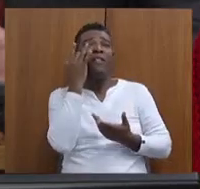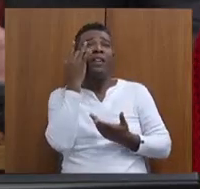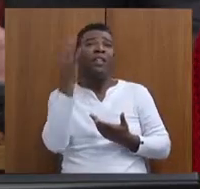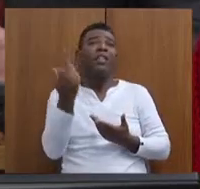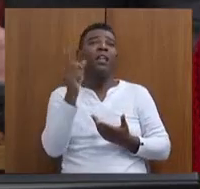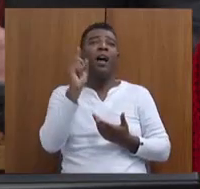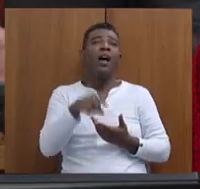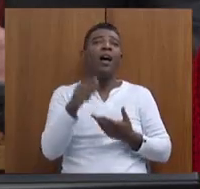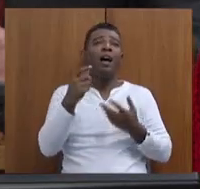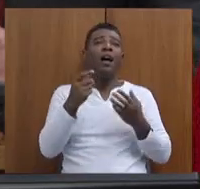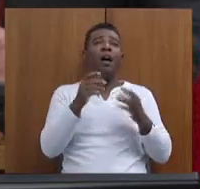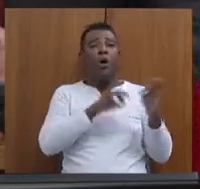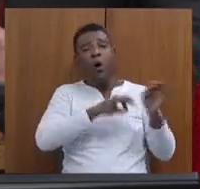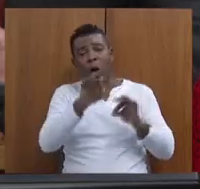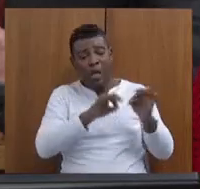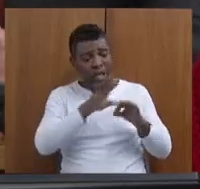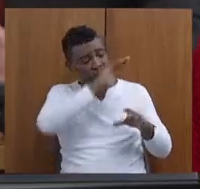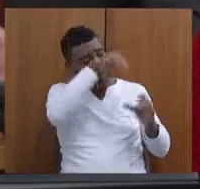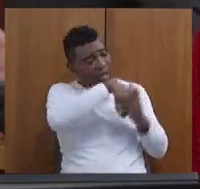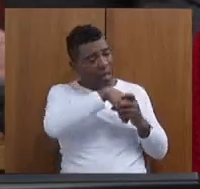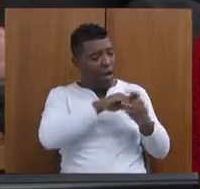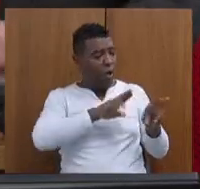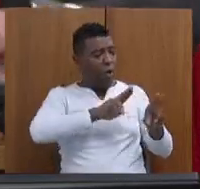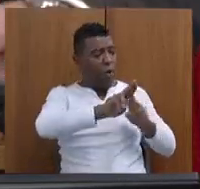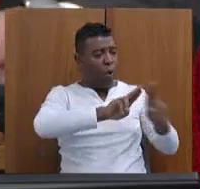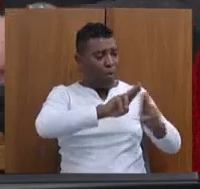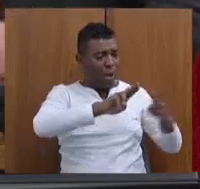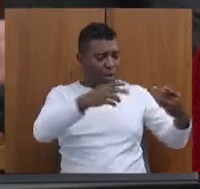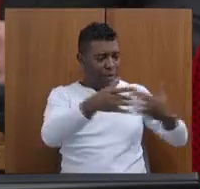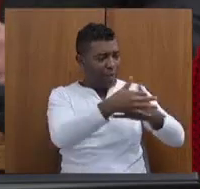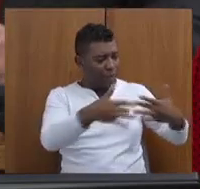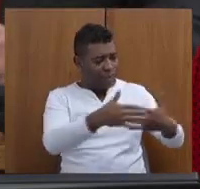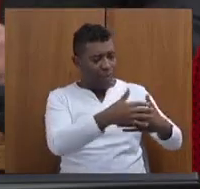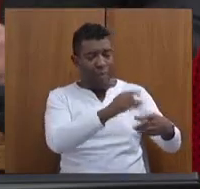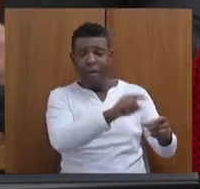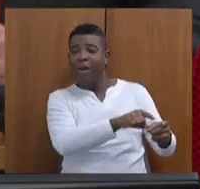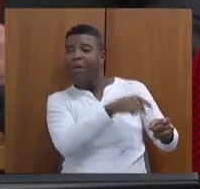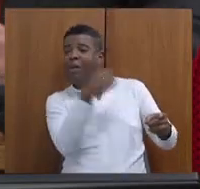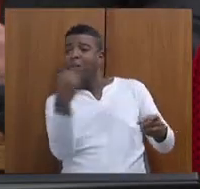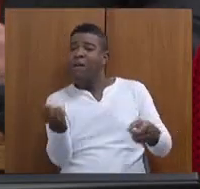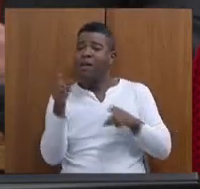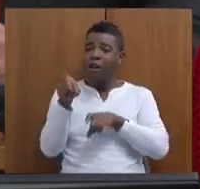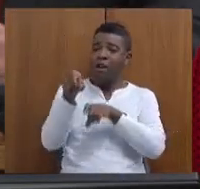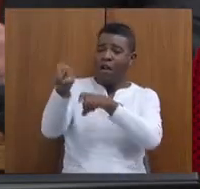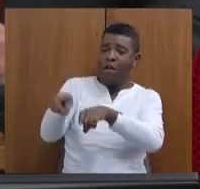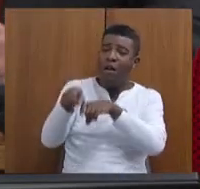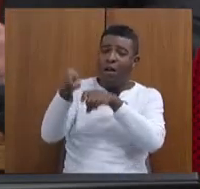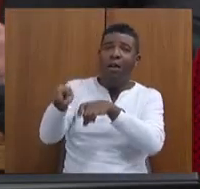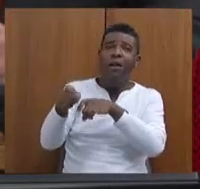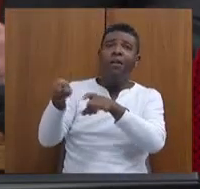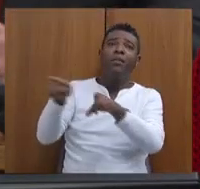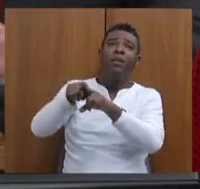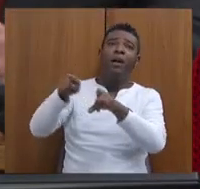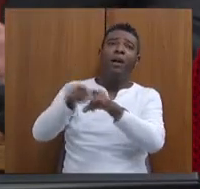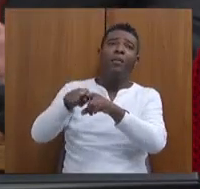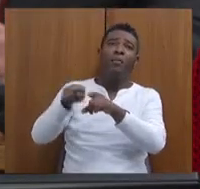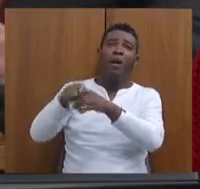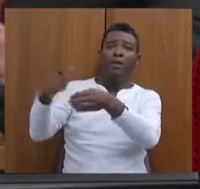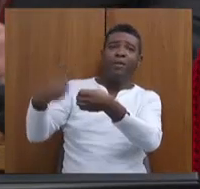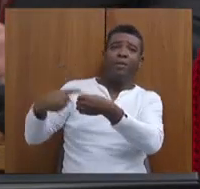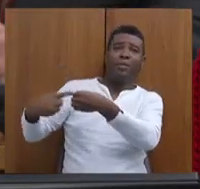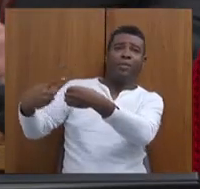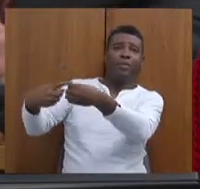fundiária tanto Urbana quanto rural em nosso estado mas realmente eu também tive algumas reuniões com Ministério